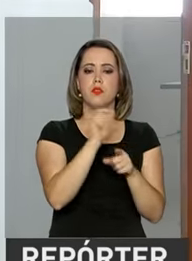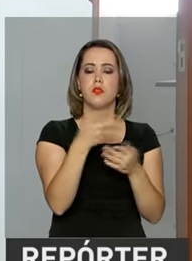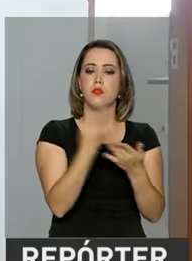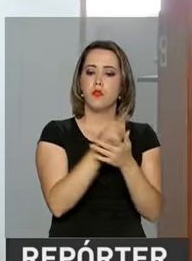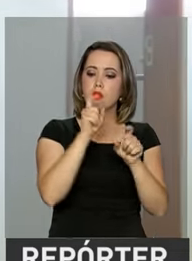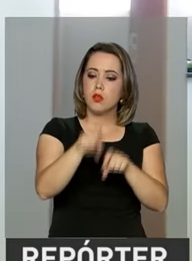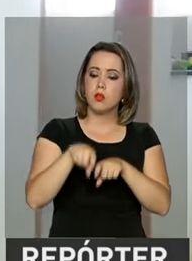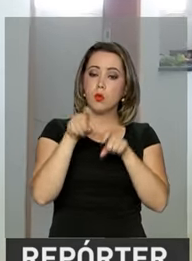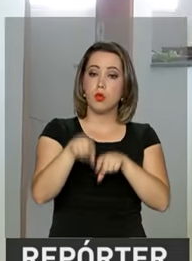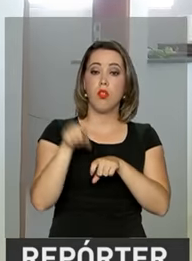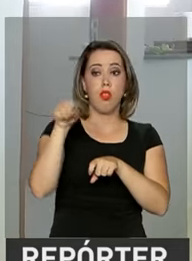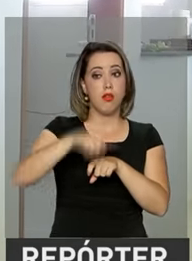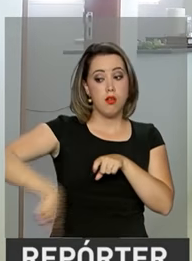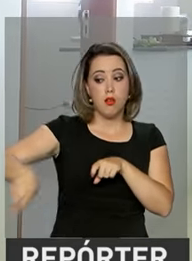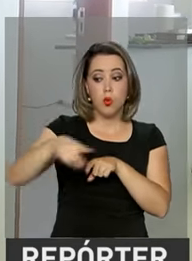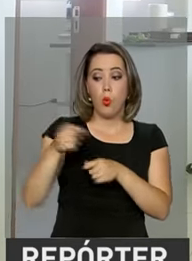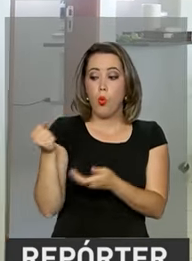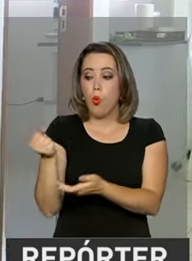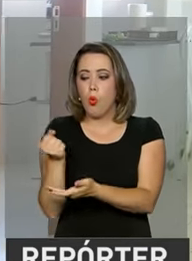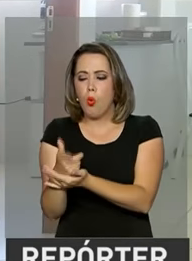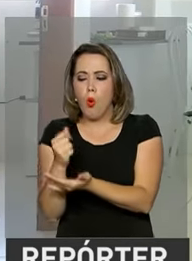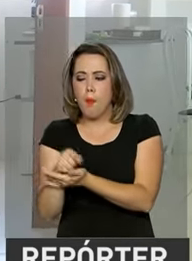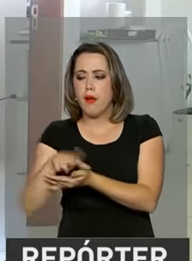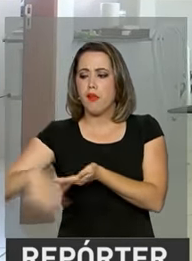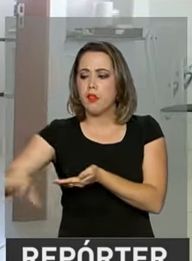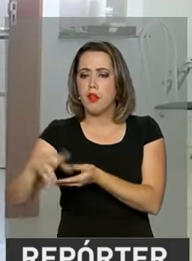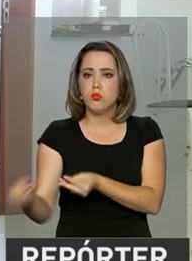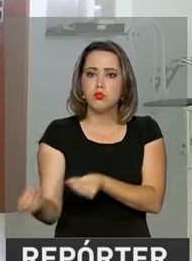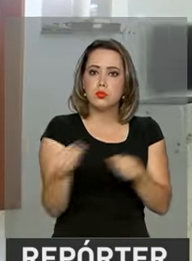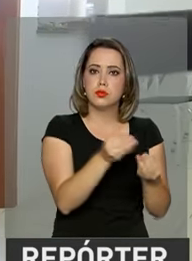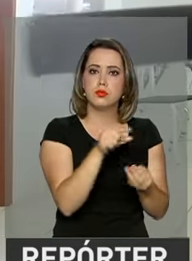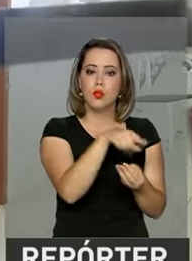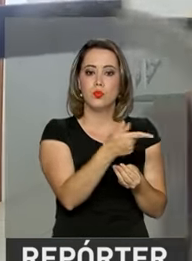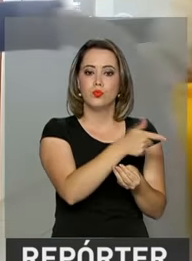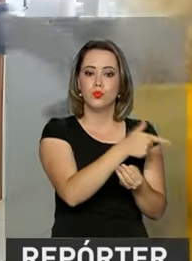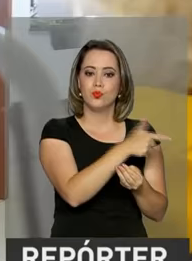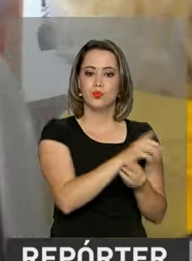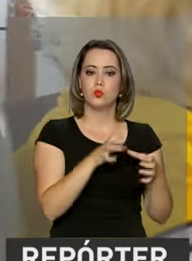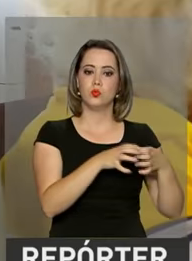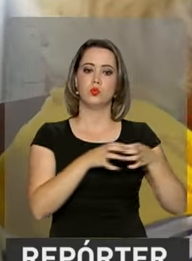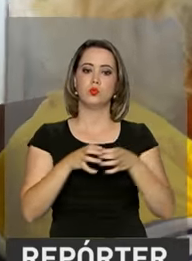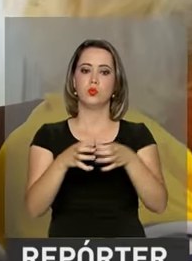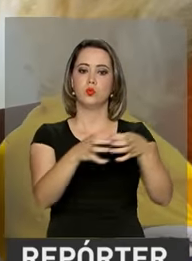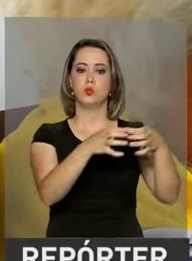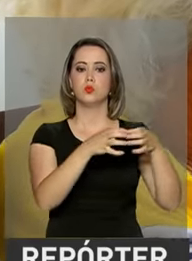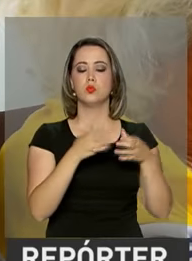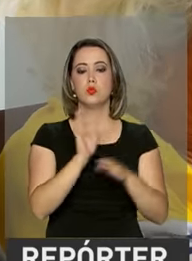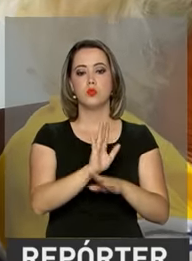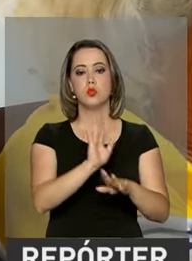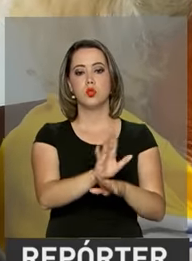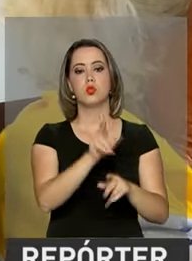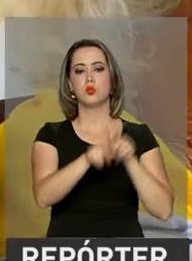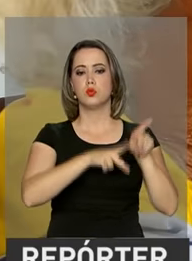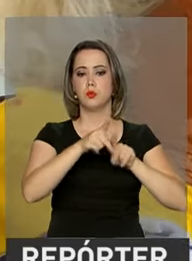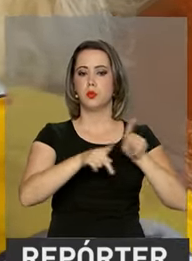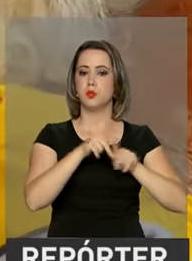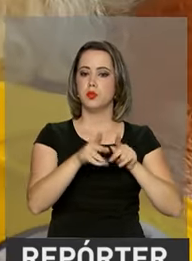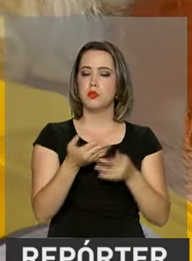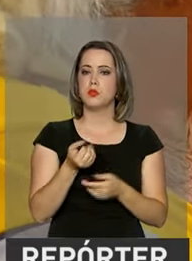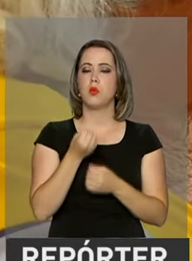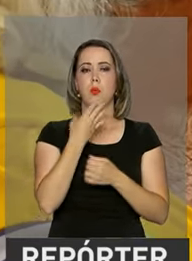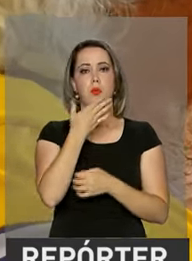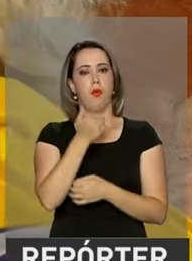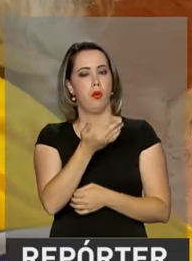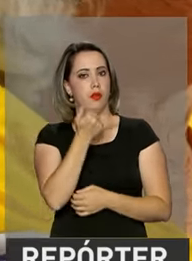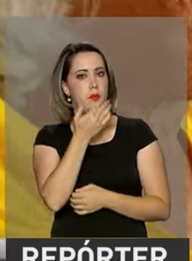rural aqui do município, comprados pelo governo e repassados para essa instituição filantrópica, ajudando a garantir alimentação